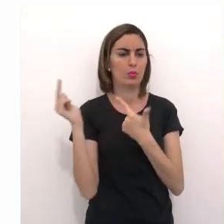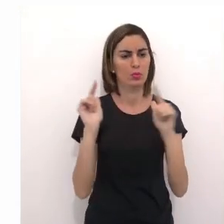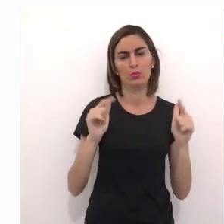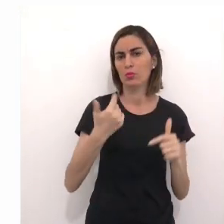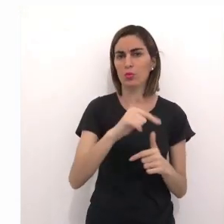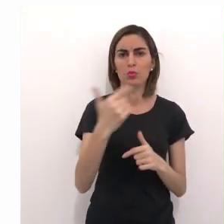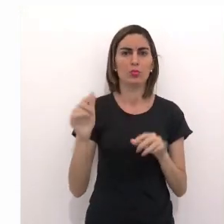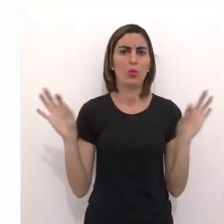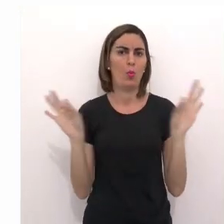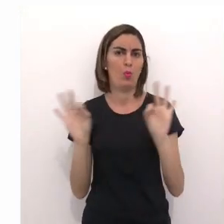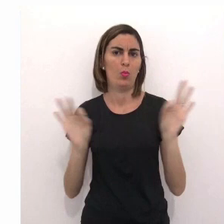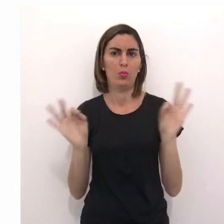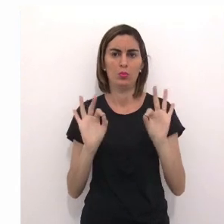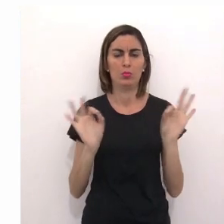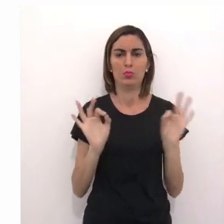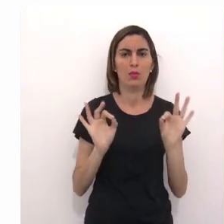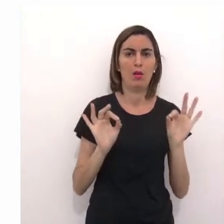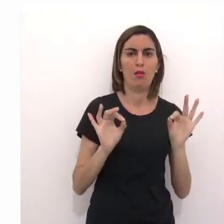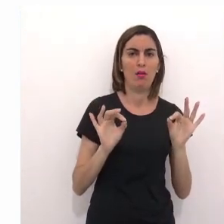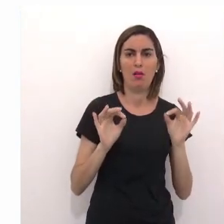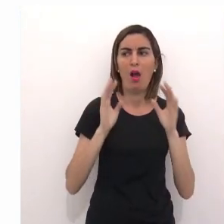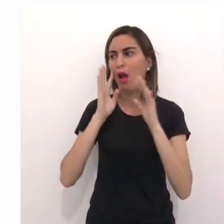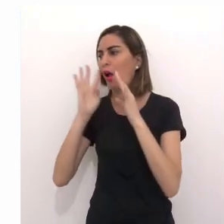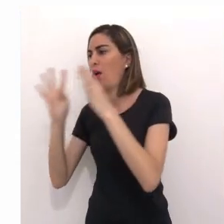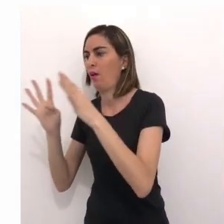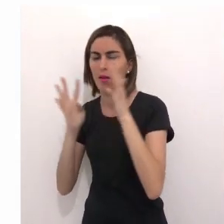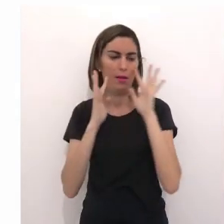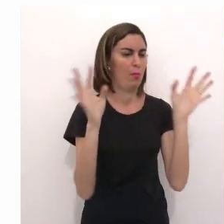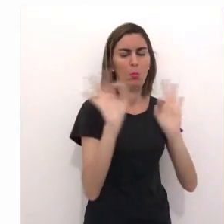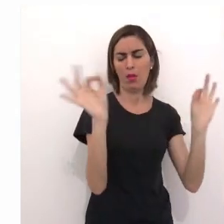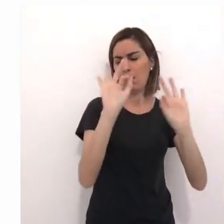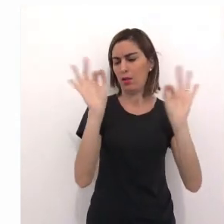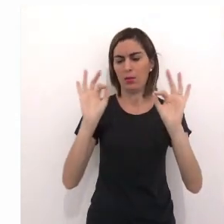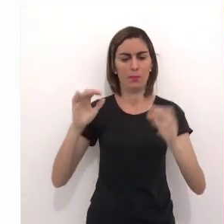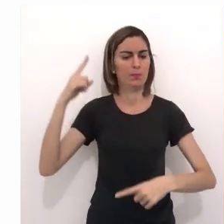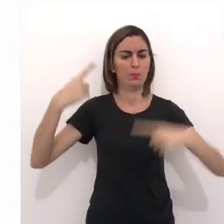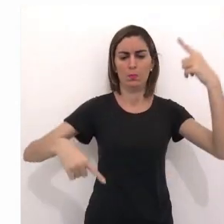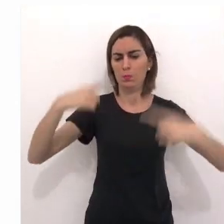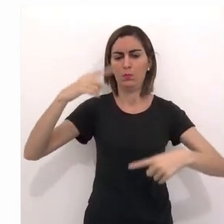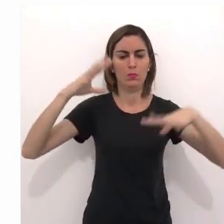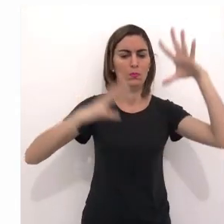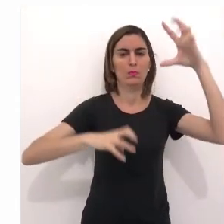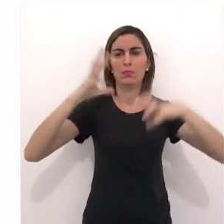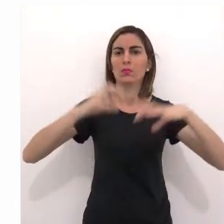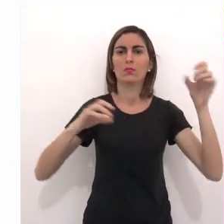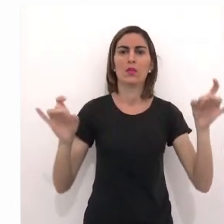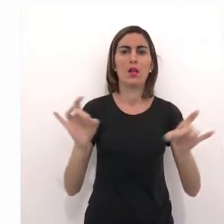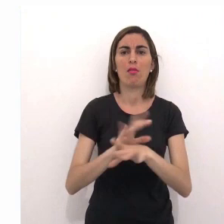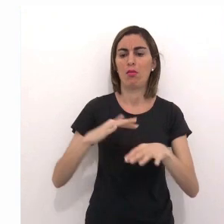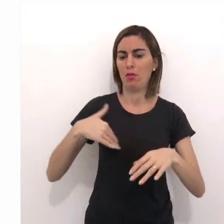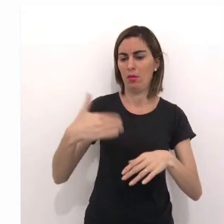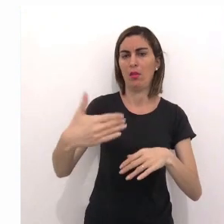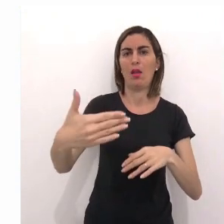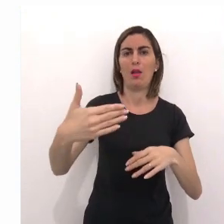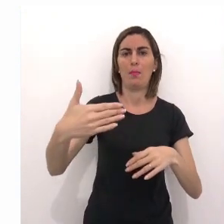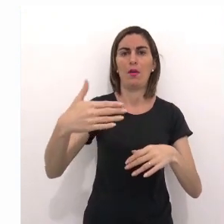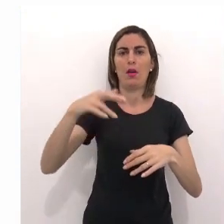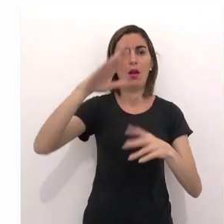nenhum nem outro. Travando o que? Assim, uma guerra que terminava em